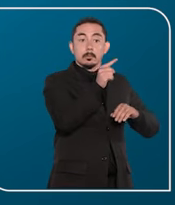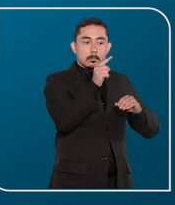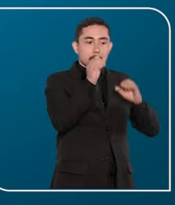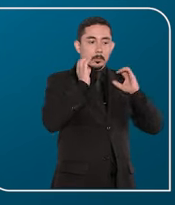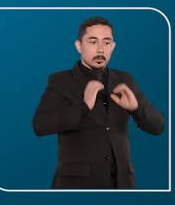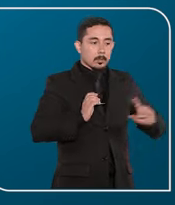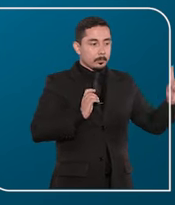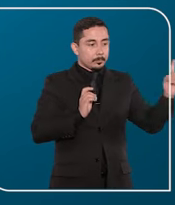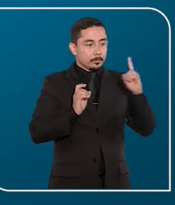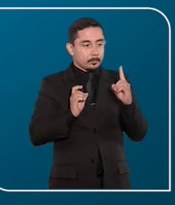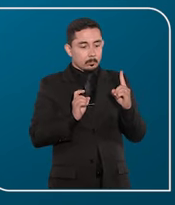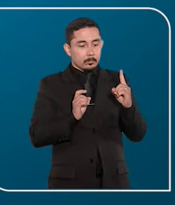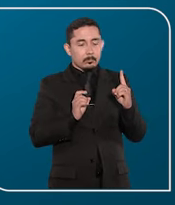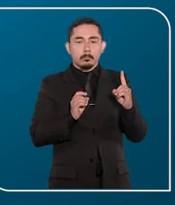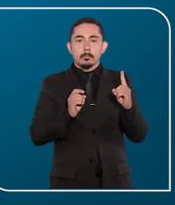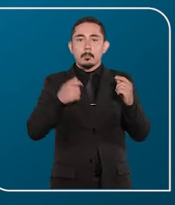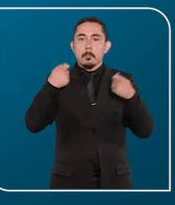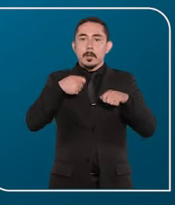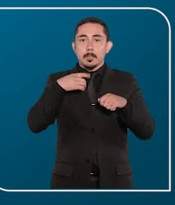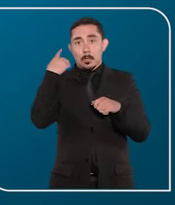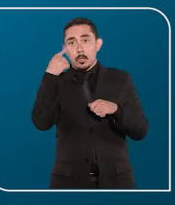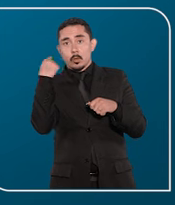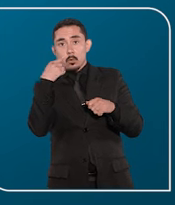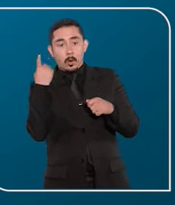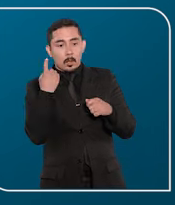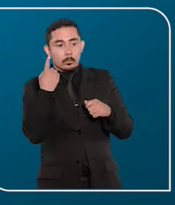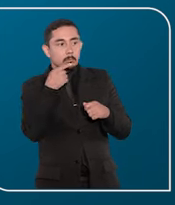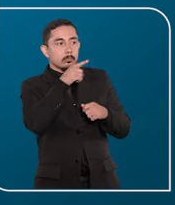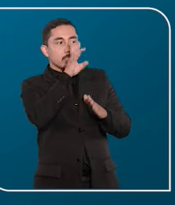Judiciário de defender os seus direitos.